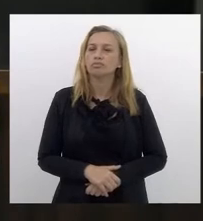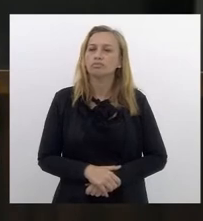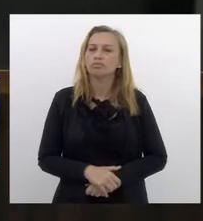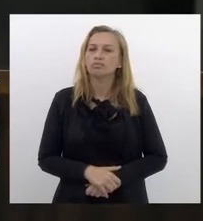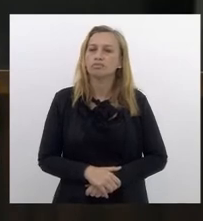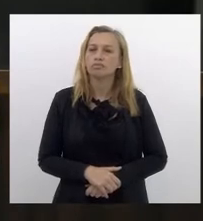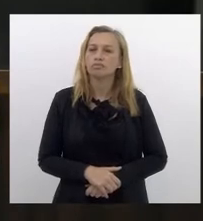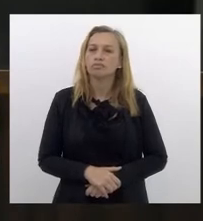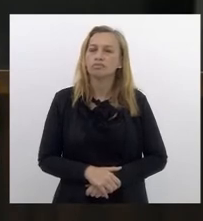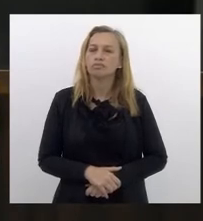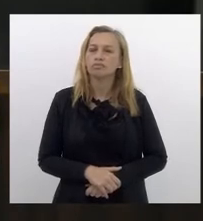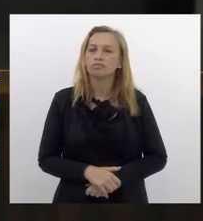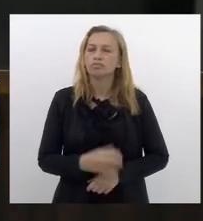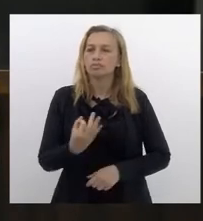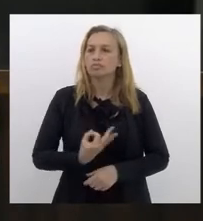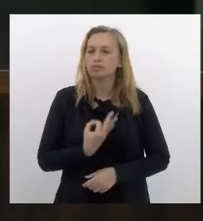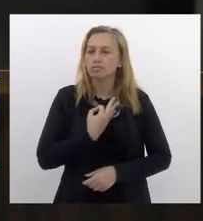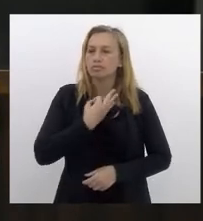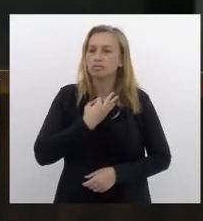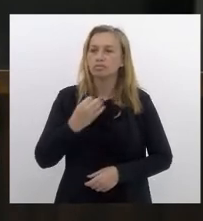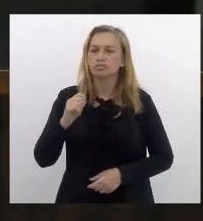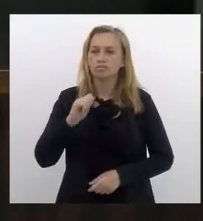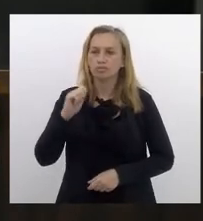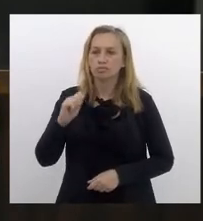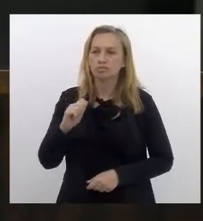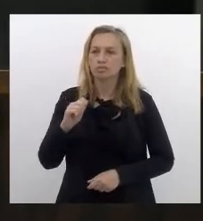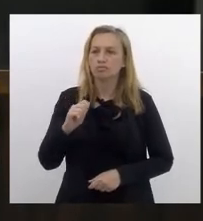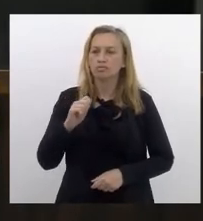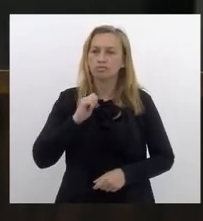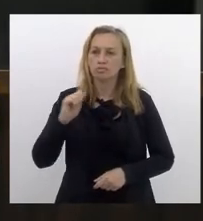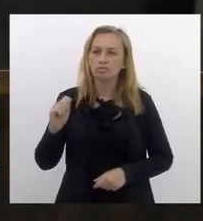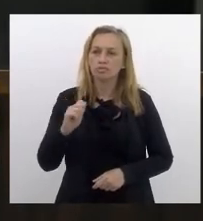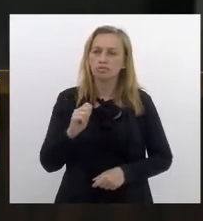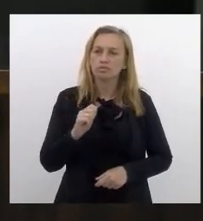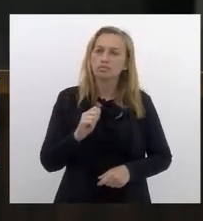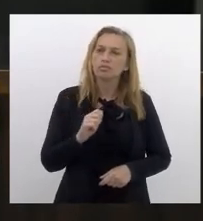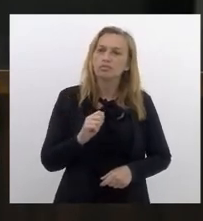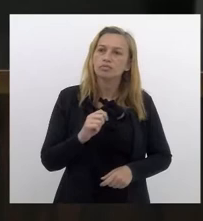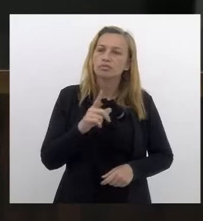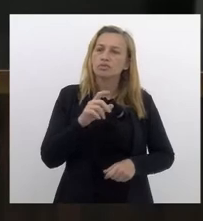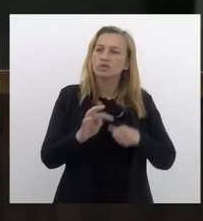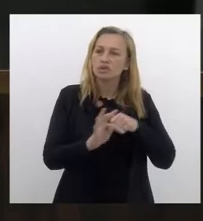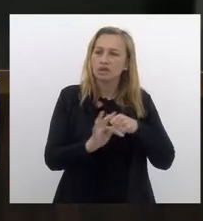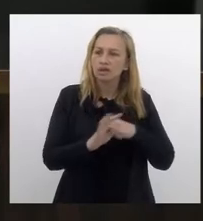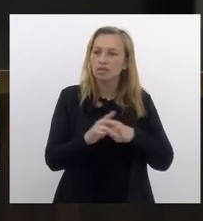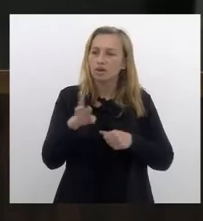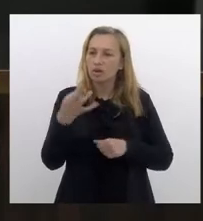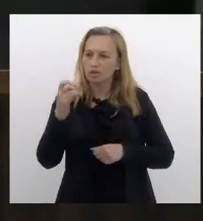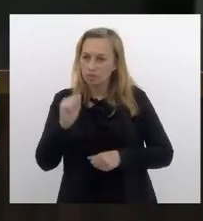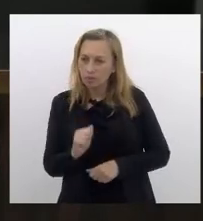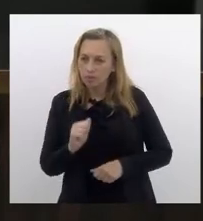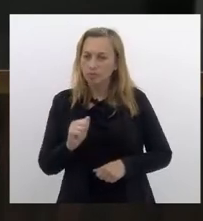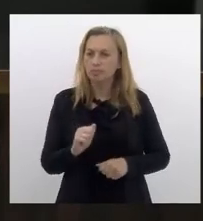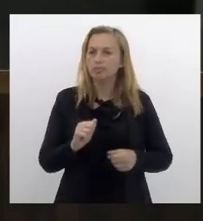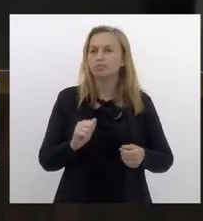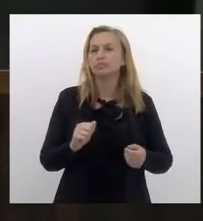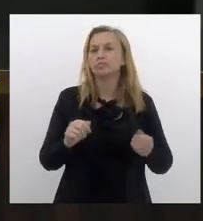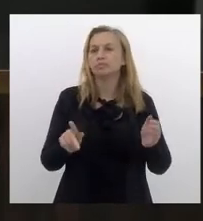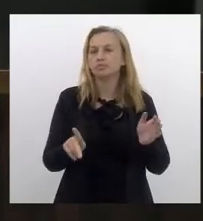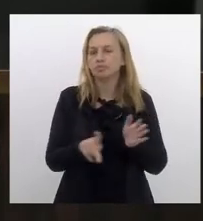836-2021 que concede medalha de Tiradentes, respectivo diploma, ao senhor Frederico Maurício Júnior, técnico da equipe paralímpica. Projeto de